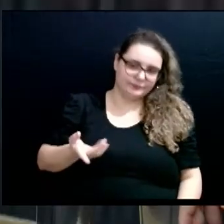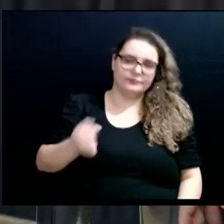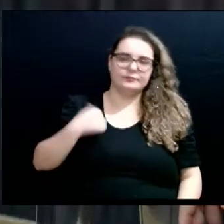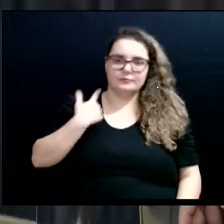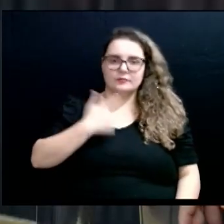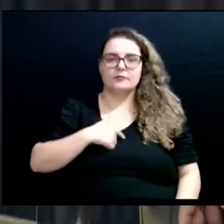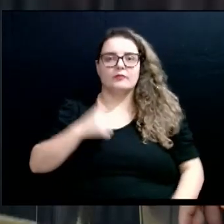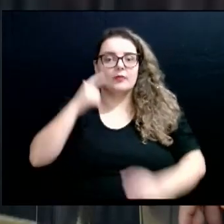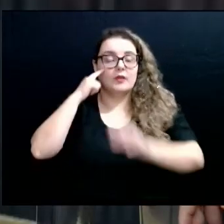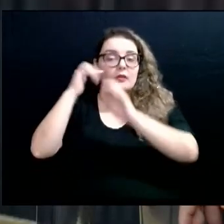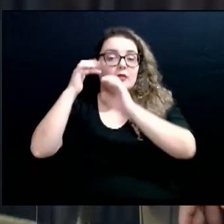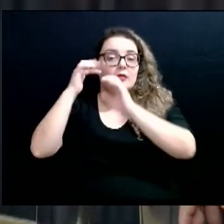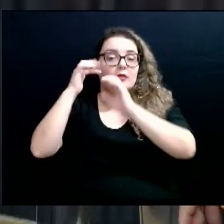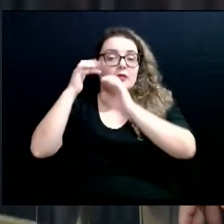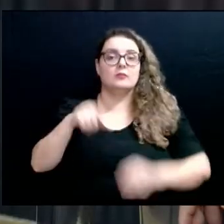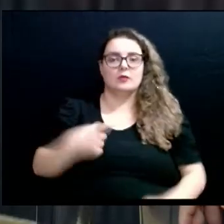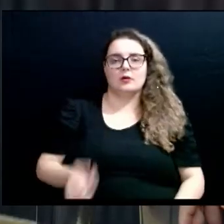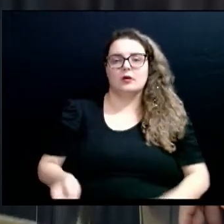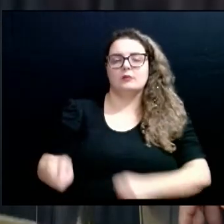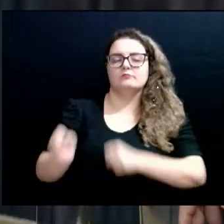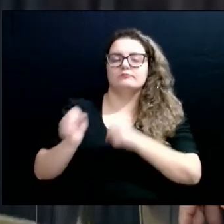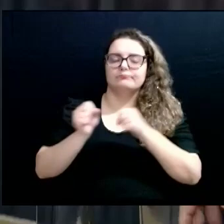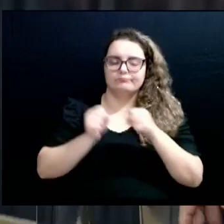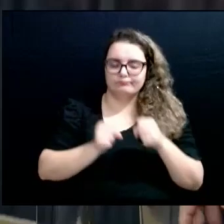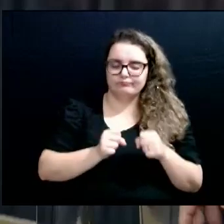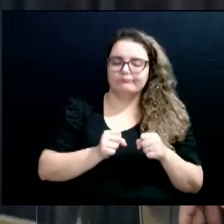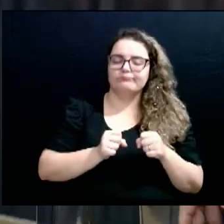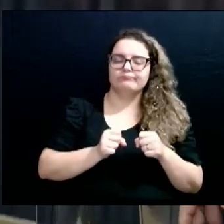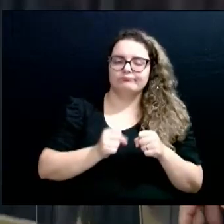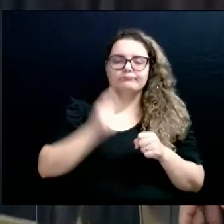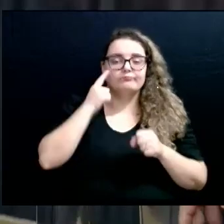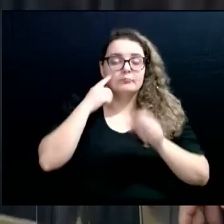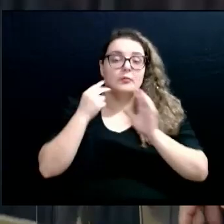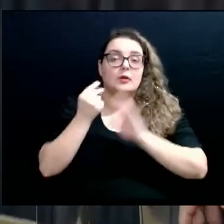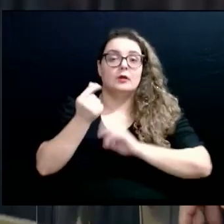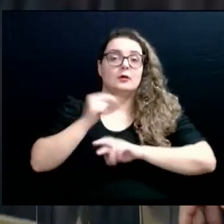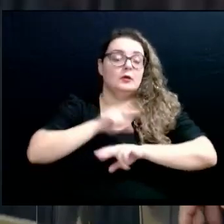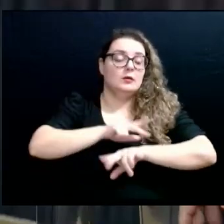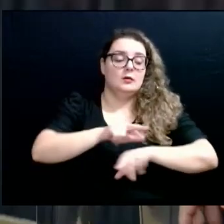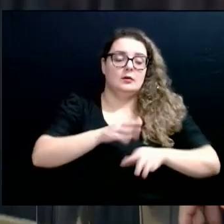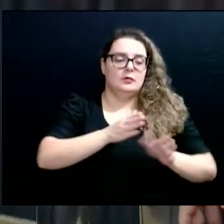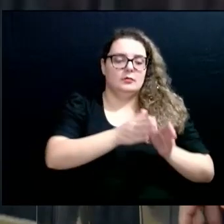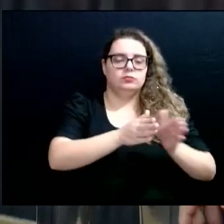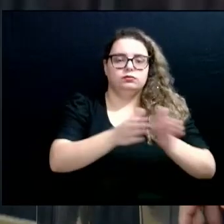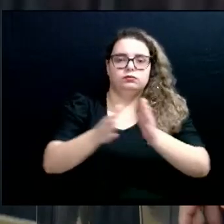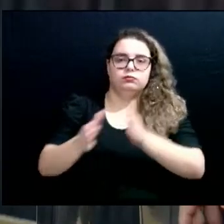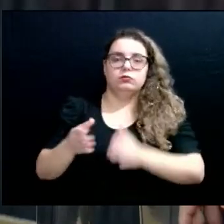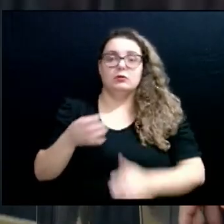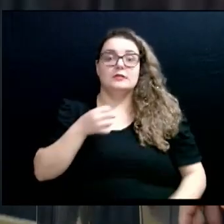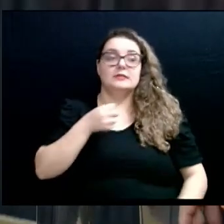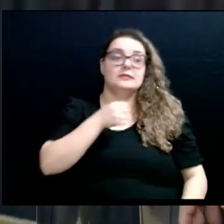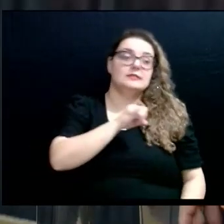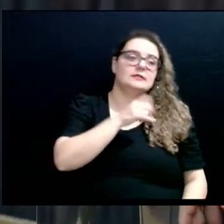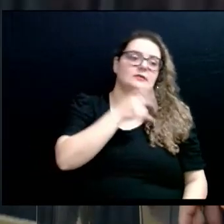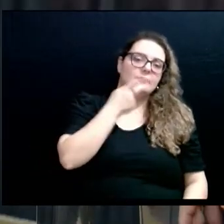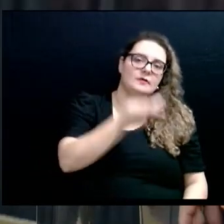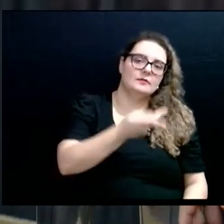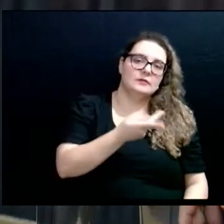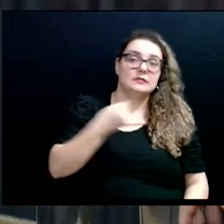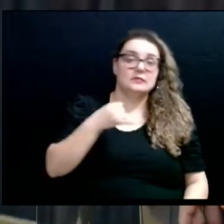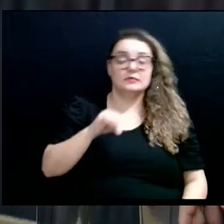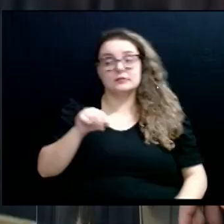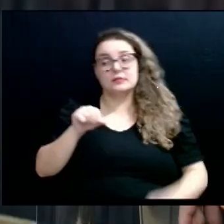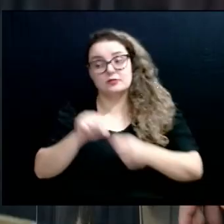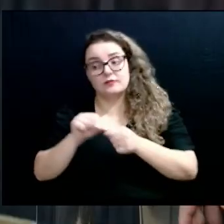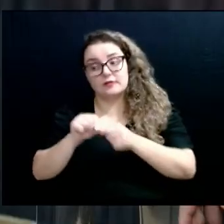cabeça, ela é muito poderosa em criar muitos cenários, né? Se eu tivesse falado isso, se eu tivesse